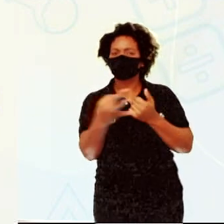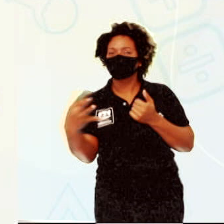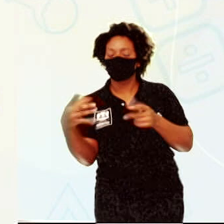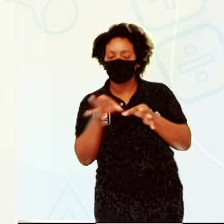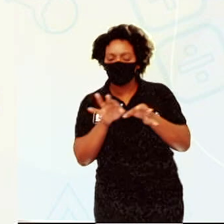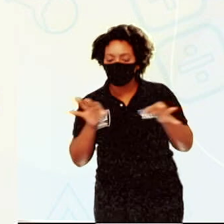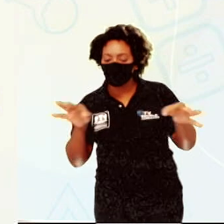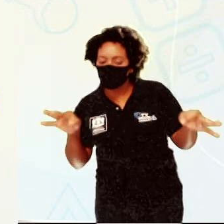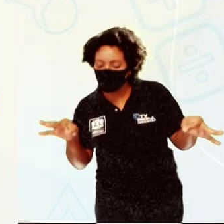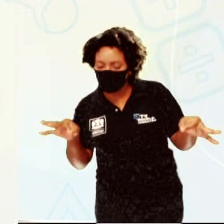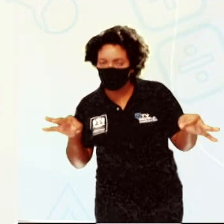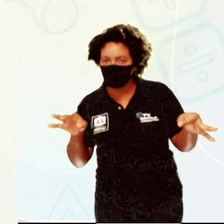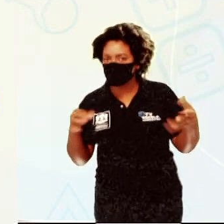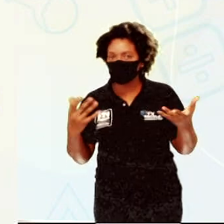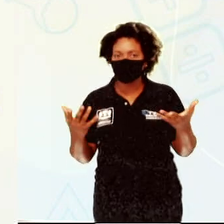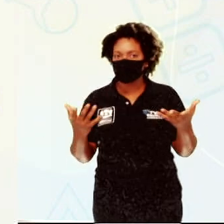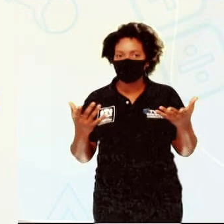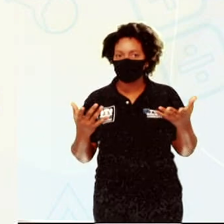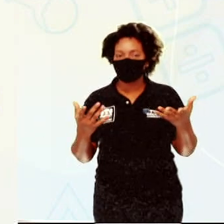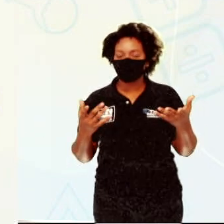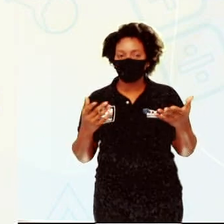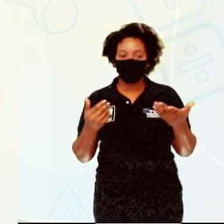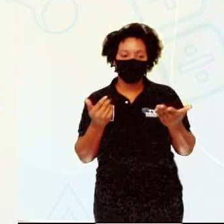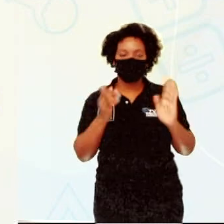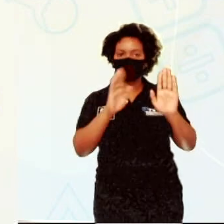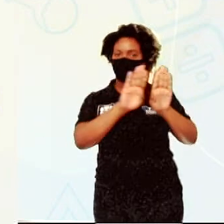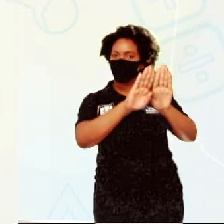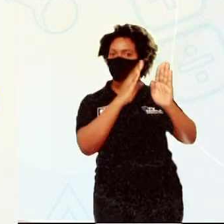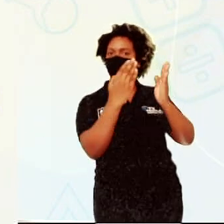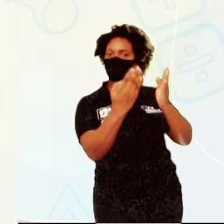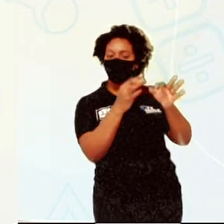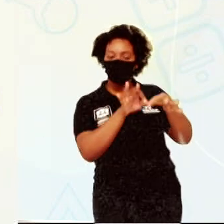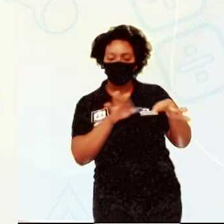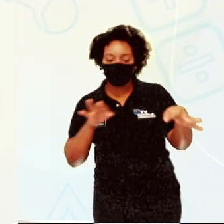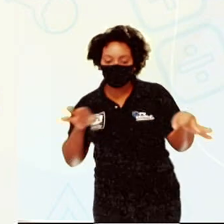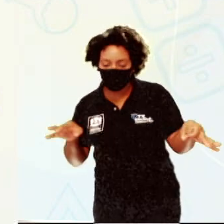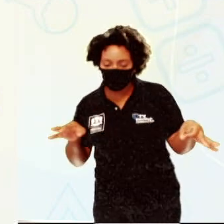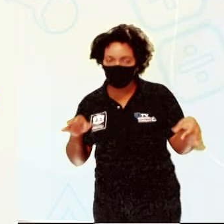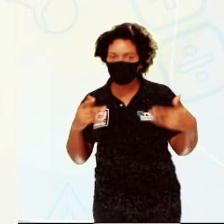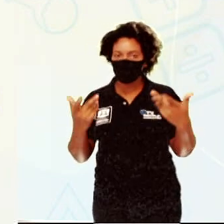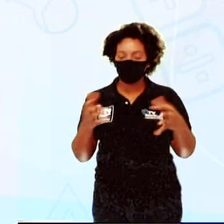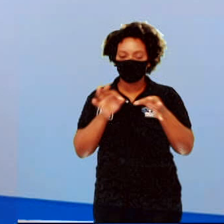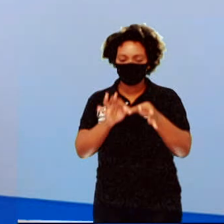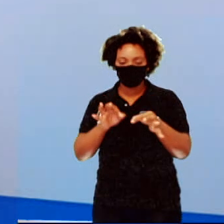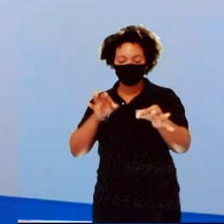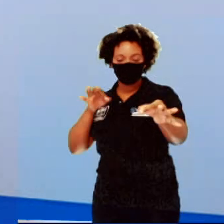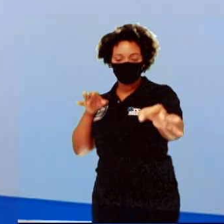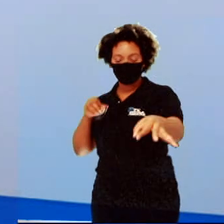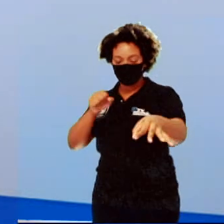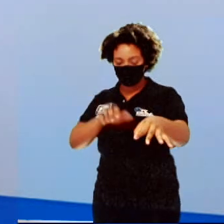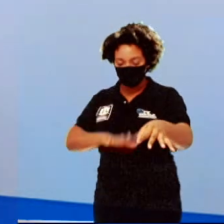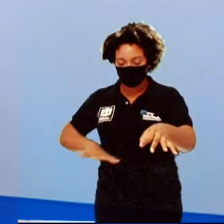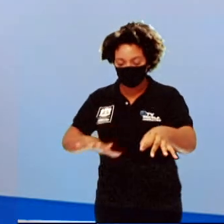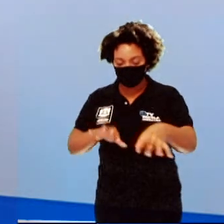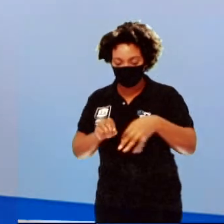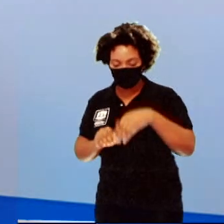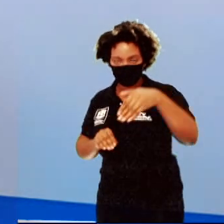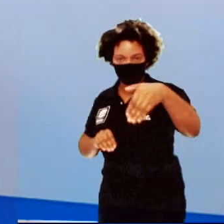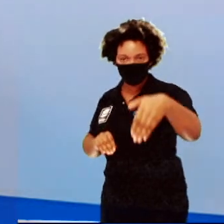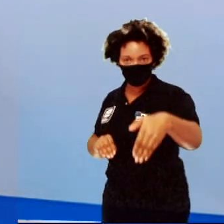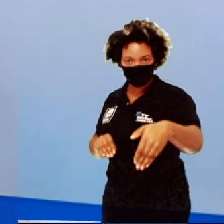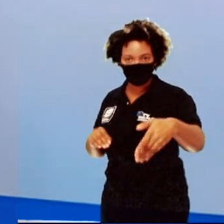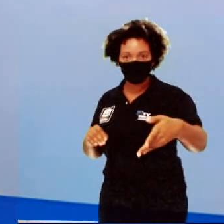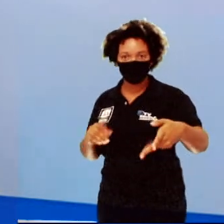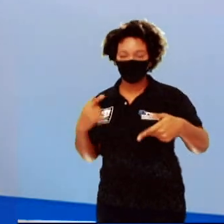tem. Quantos metros tem uma porta? Quantos metros tem de distância de um lugar para outro? E nós